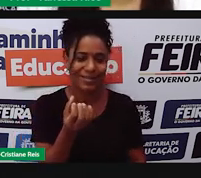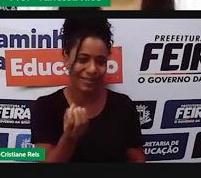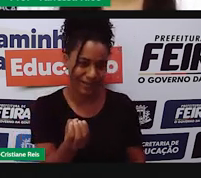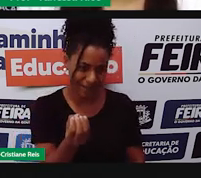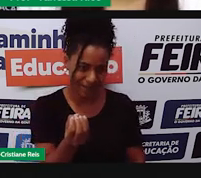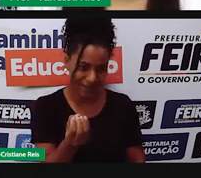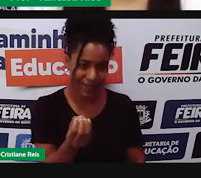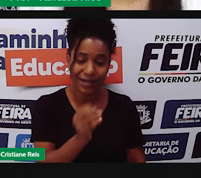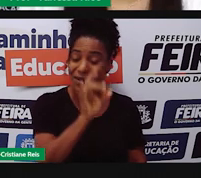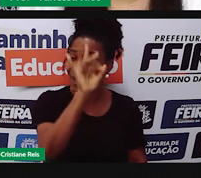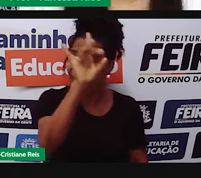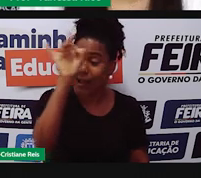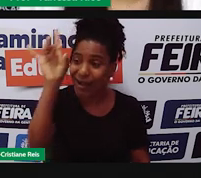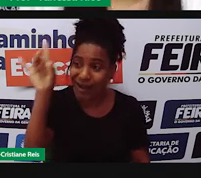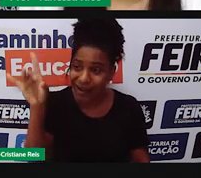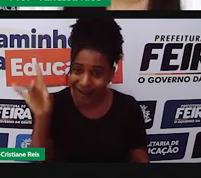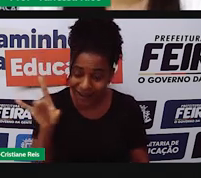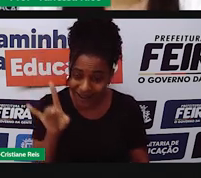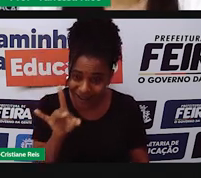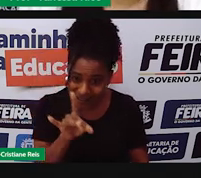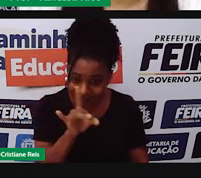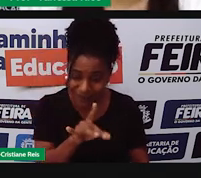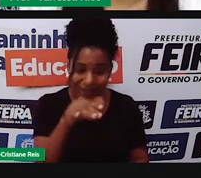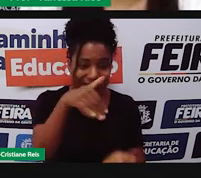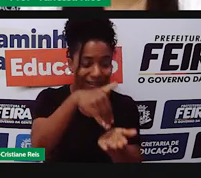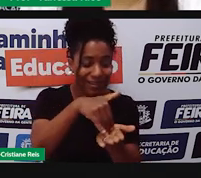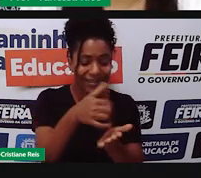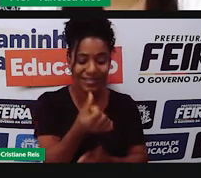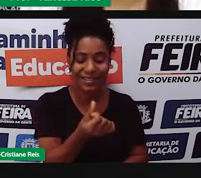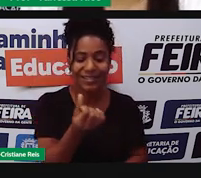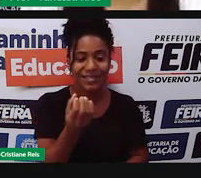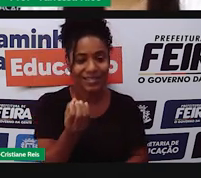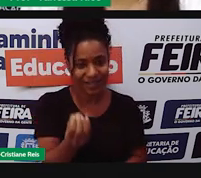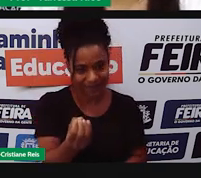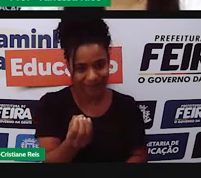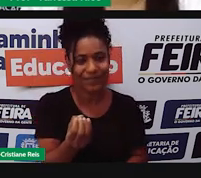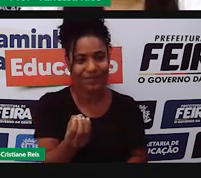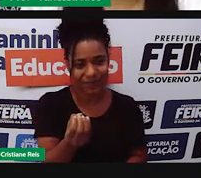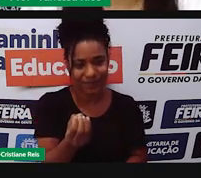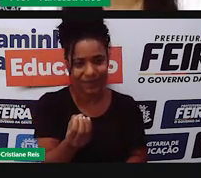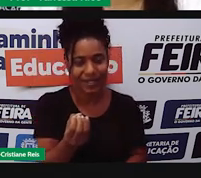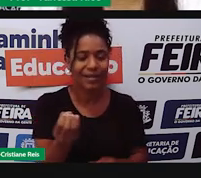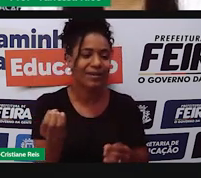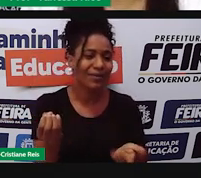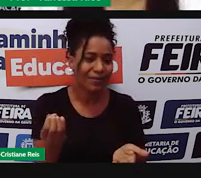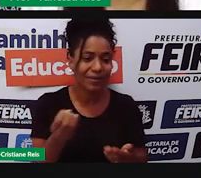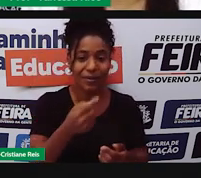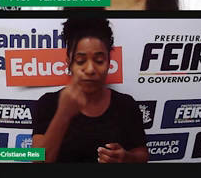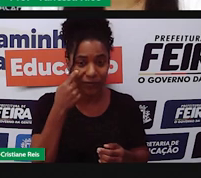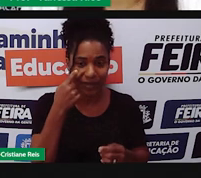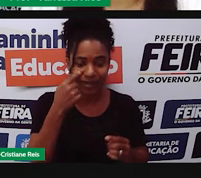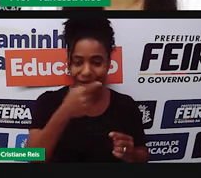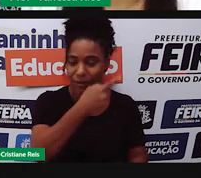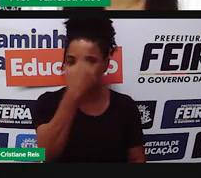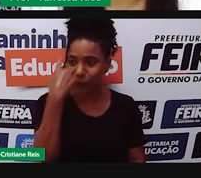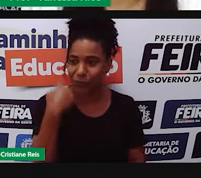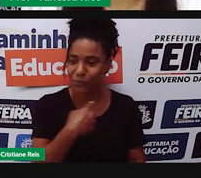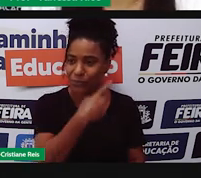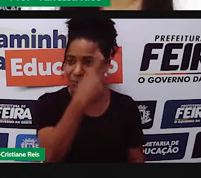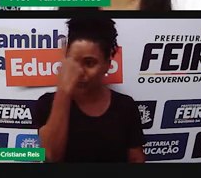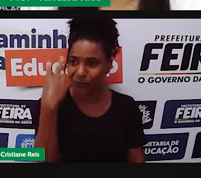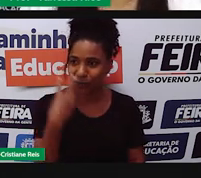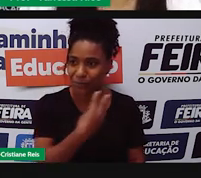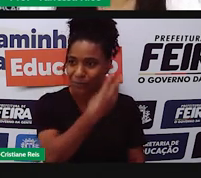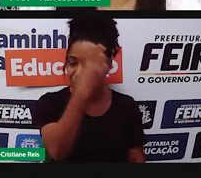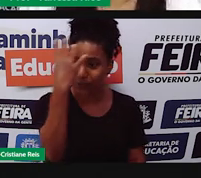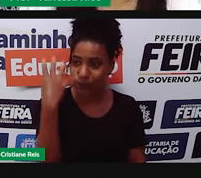cada contagem dele até 60 corresponde a uma mudança de lugar das horas, né? Porque as